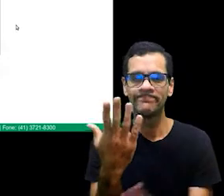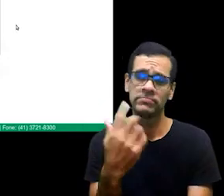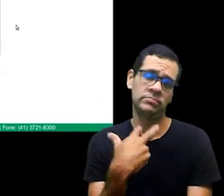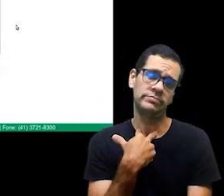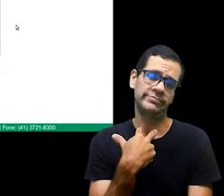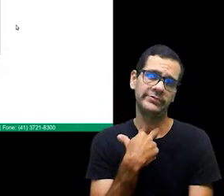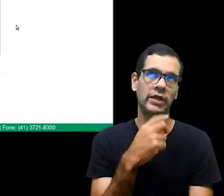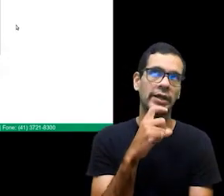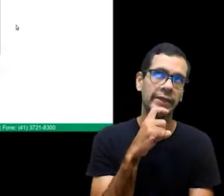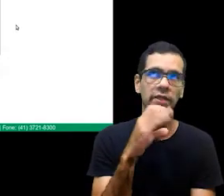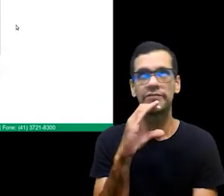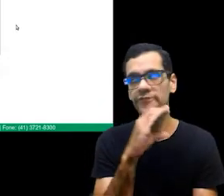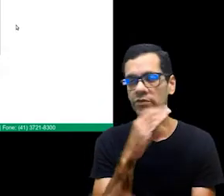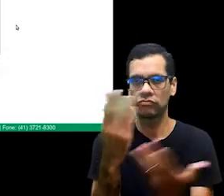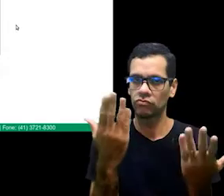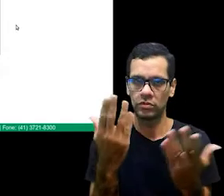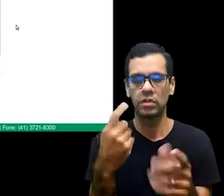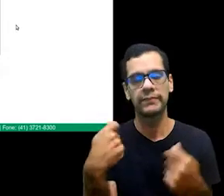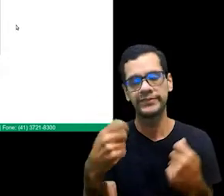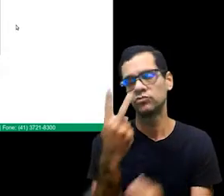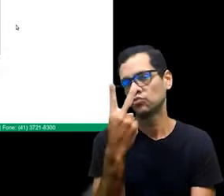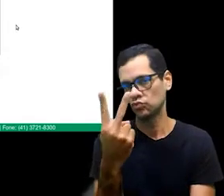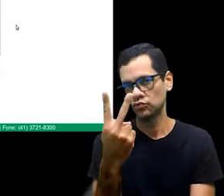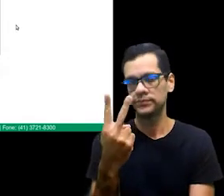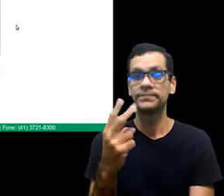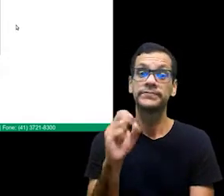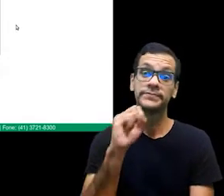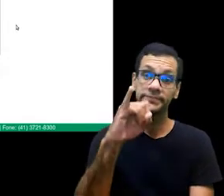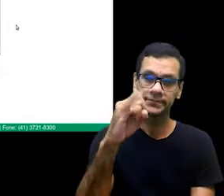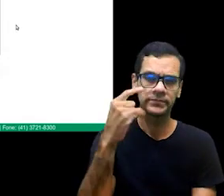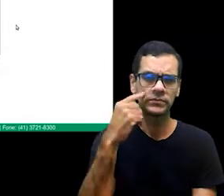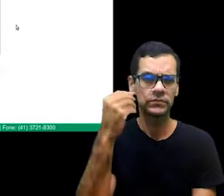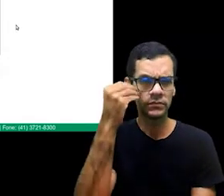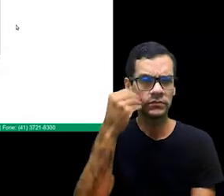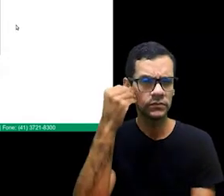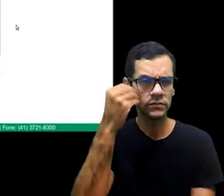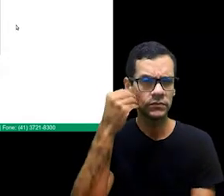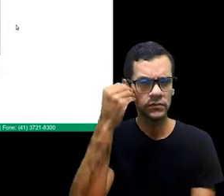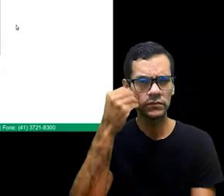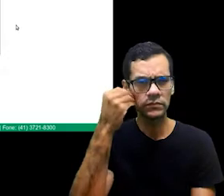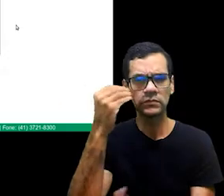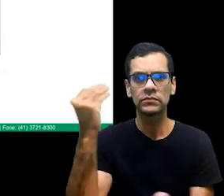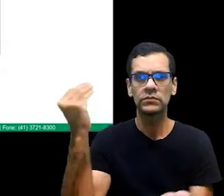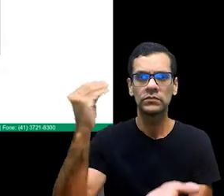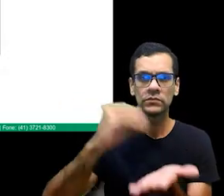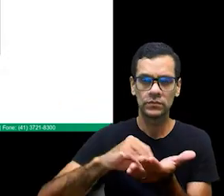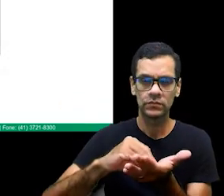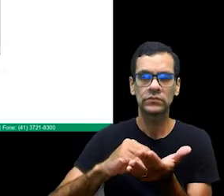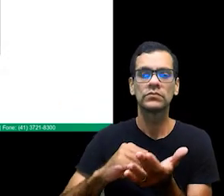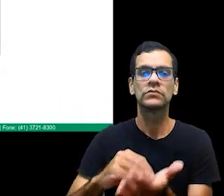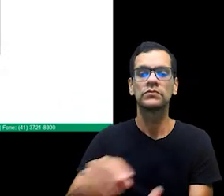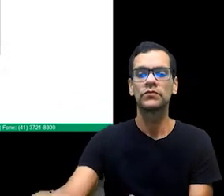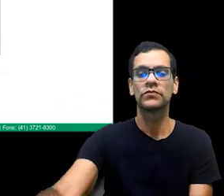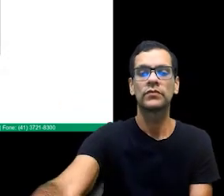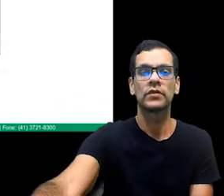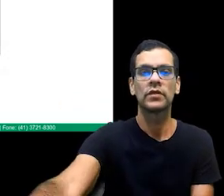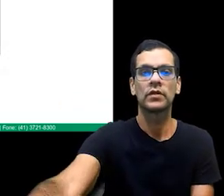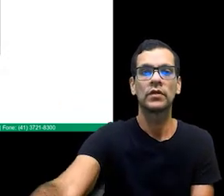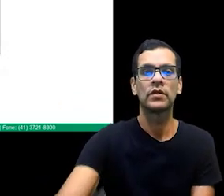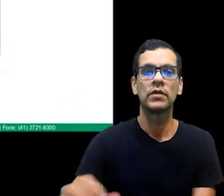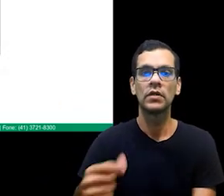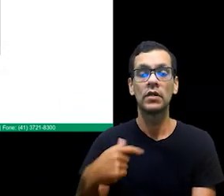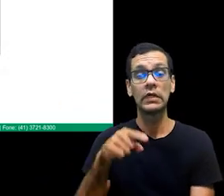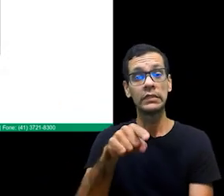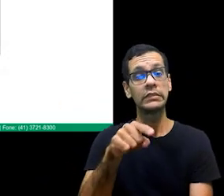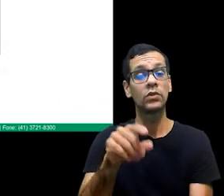frio não teria o menor sentido. Pois bem, se fizermos um experimento desse, ou seja, colocarmos um corpo quente na presença